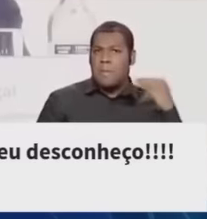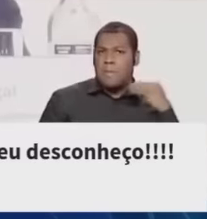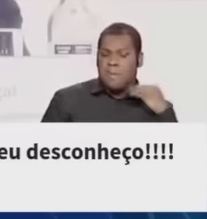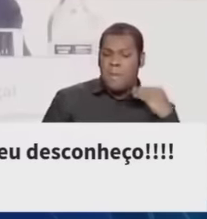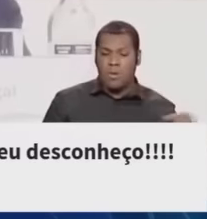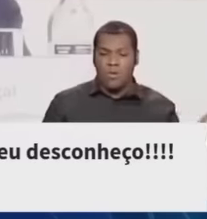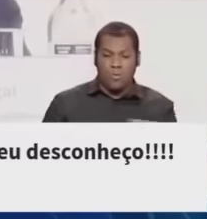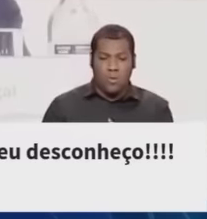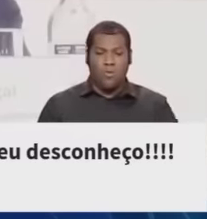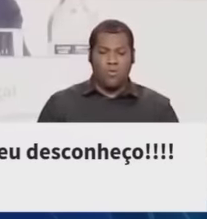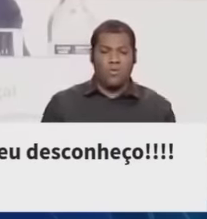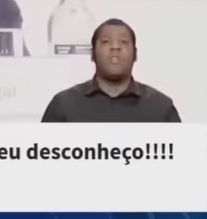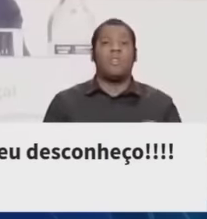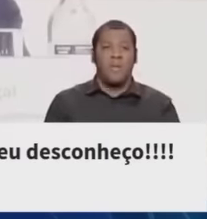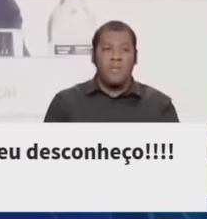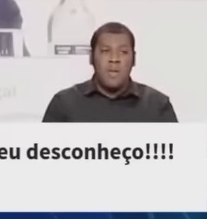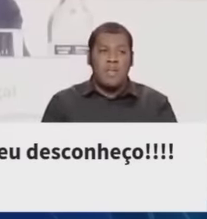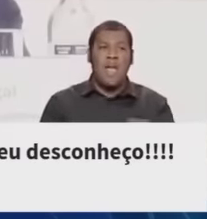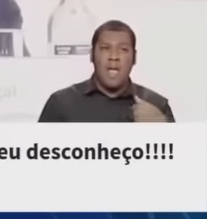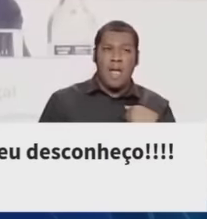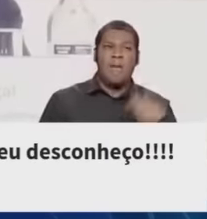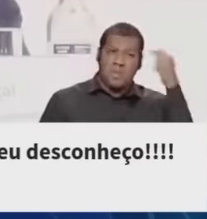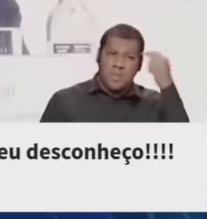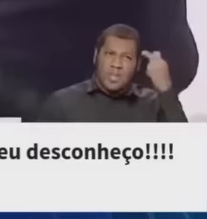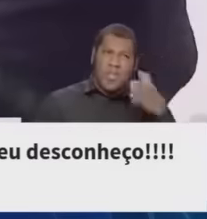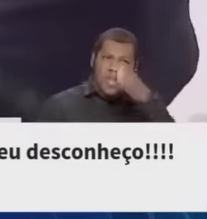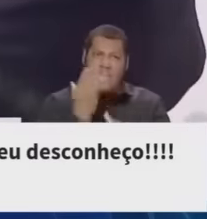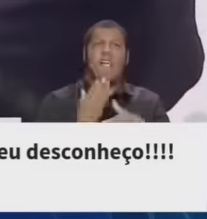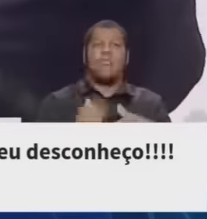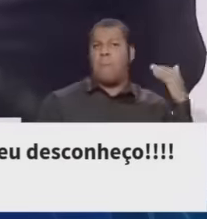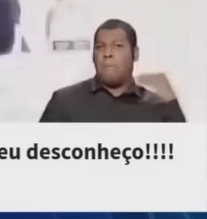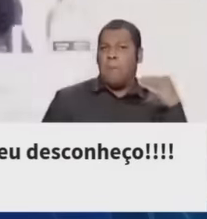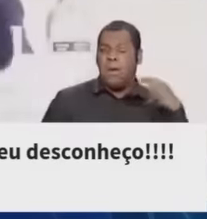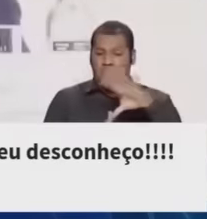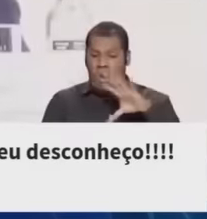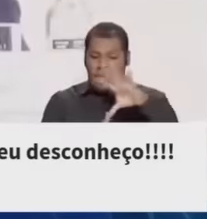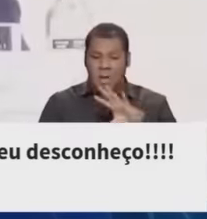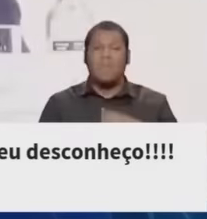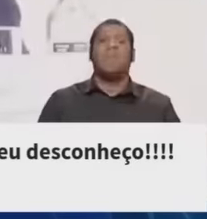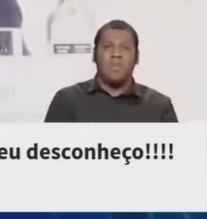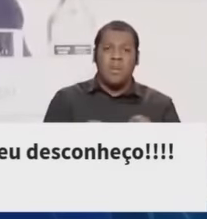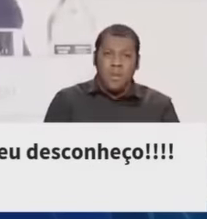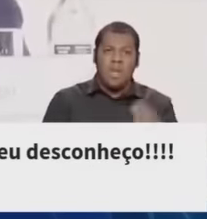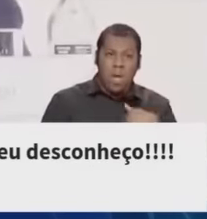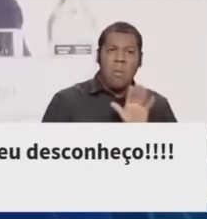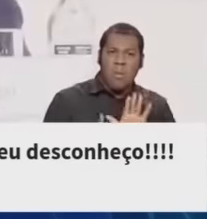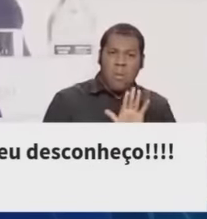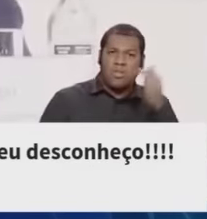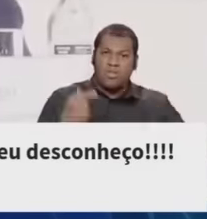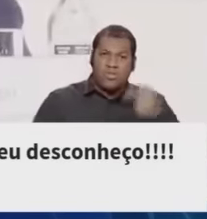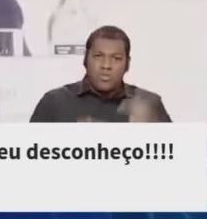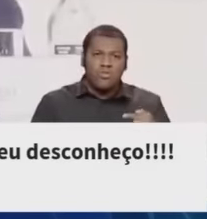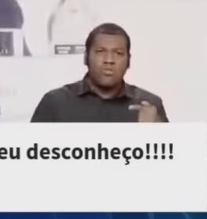isso que eu estou otimista com a possibilidade de criar o Banco do Sul. É para isso que eu estou otimista da gente discutir moeda de comércio. Por que